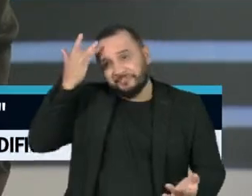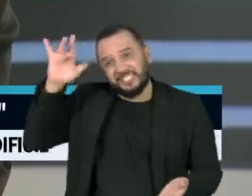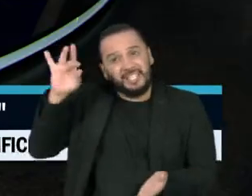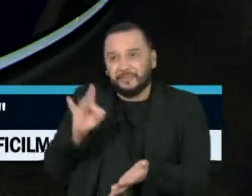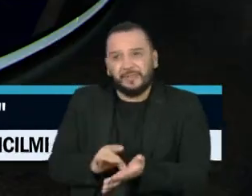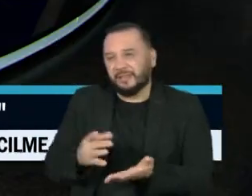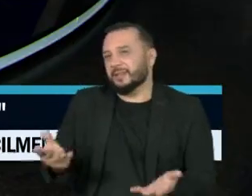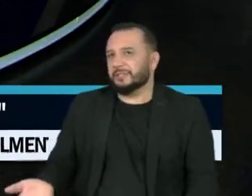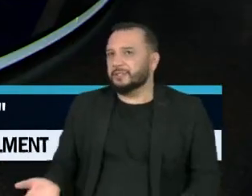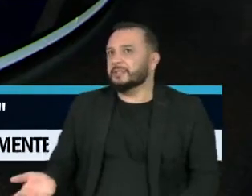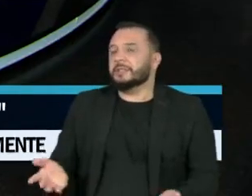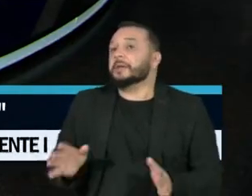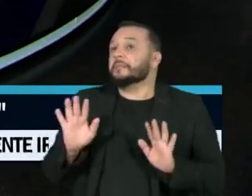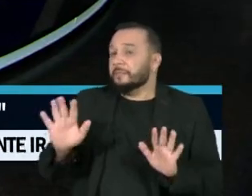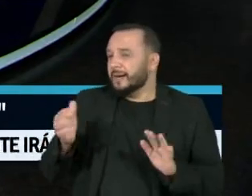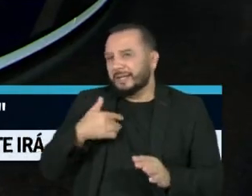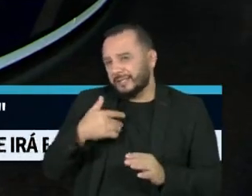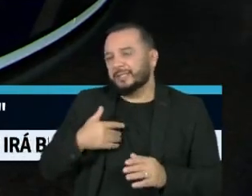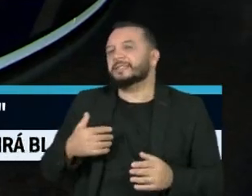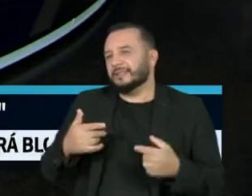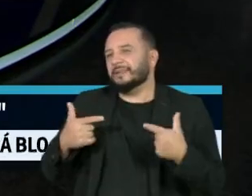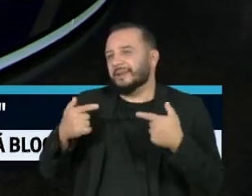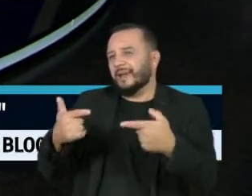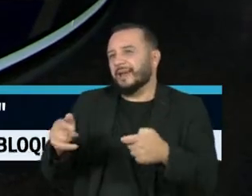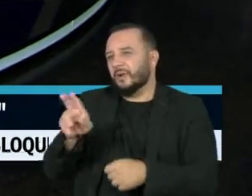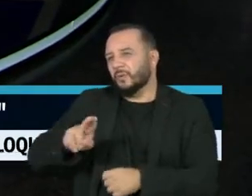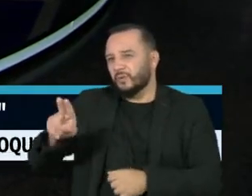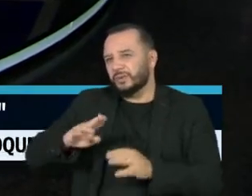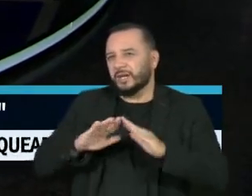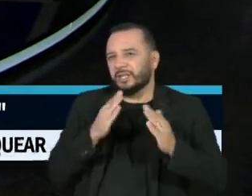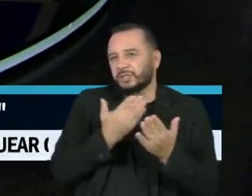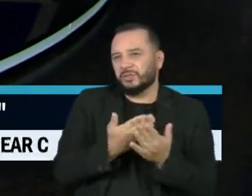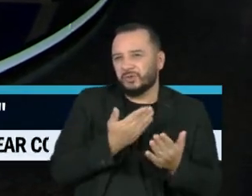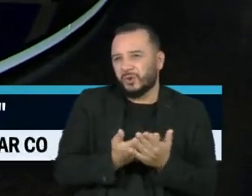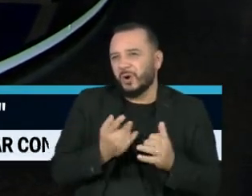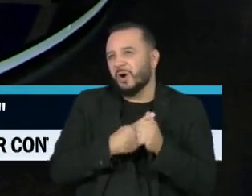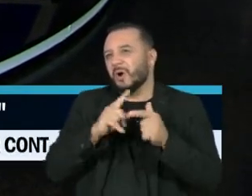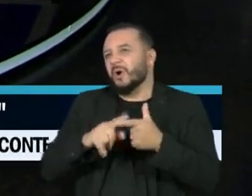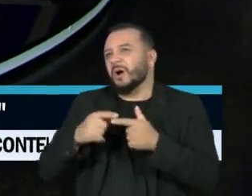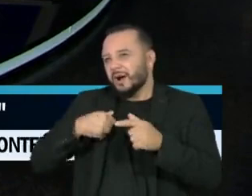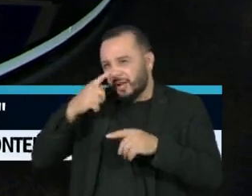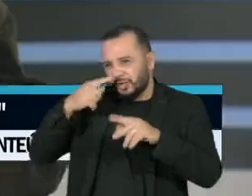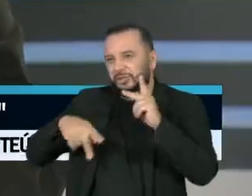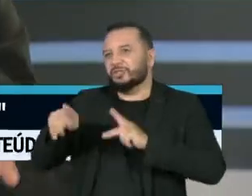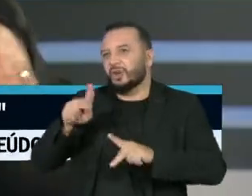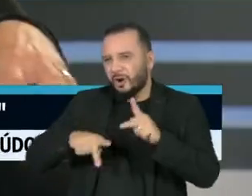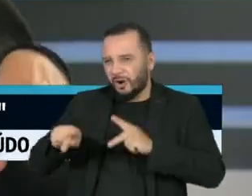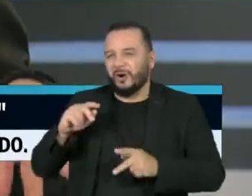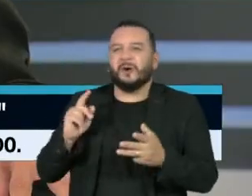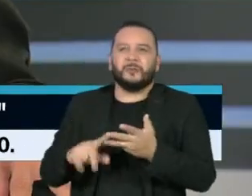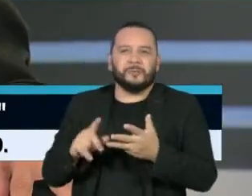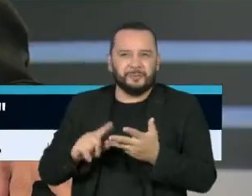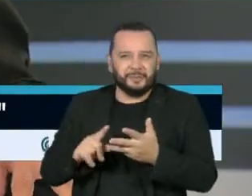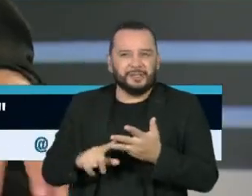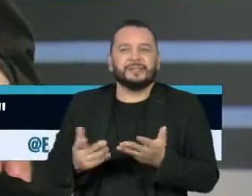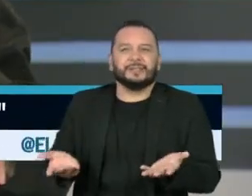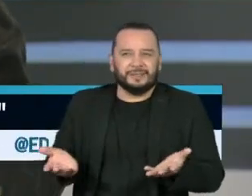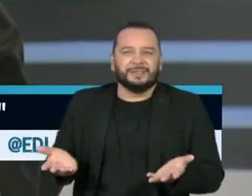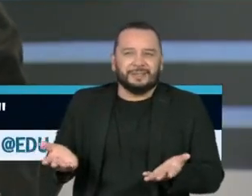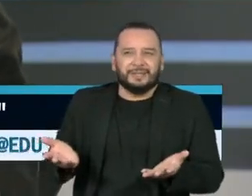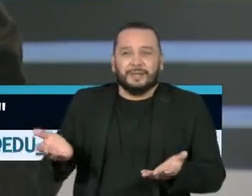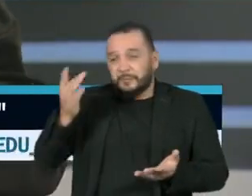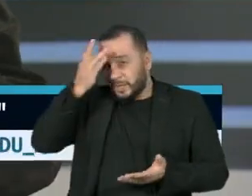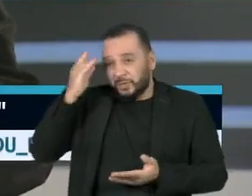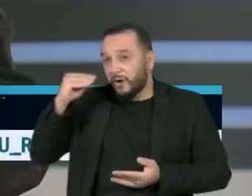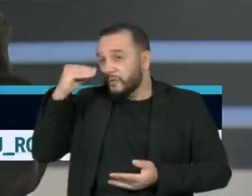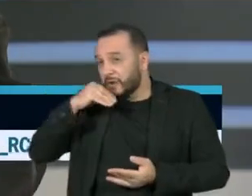as você usar escolas área civil como forma normalmente aqueles que são mais fracos